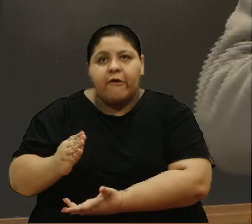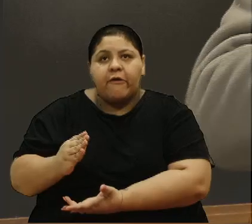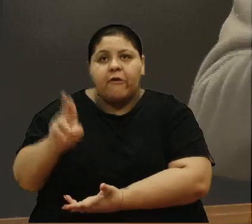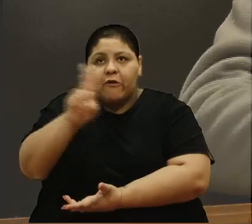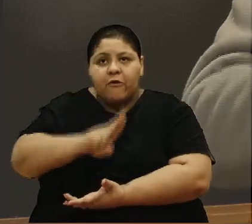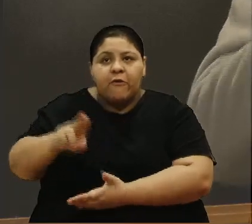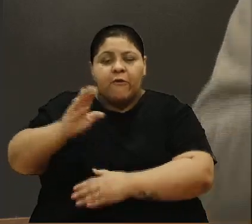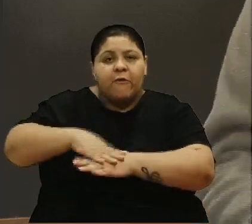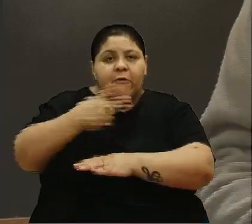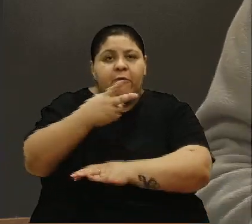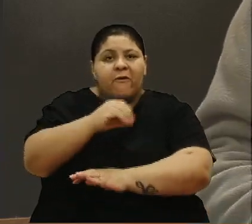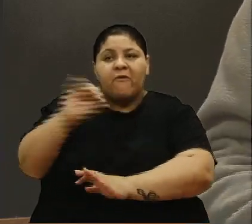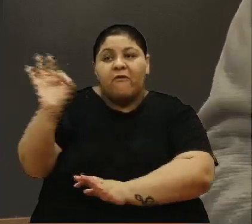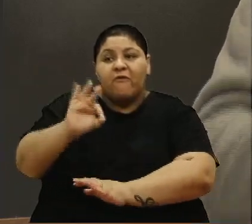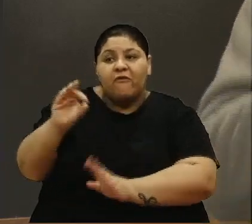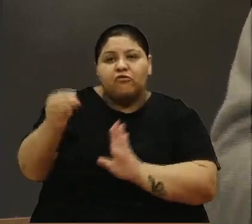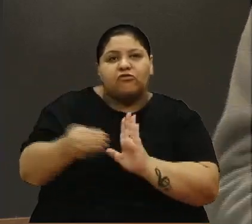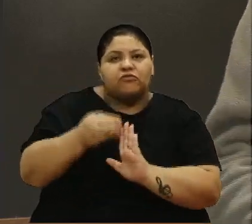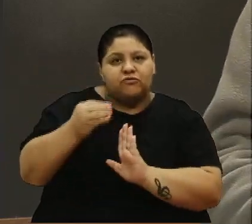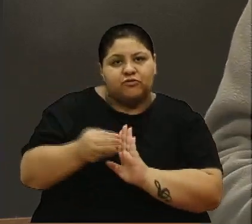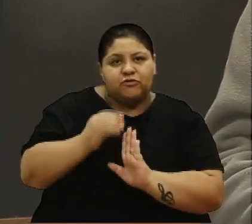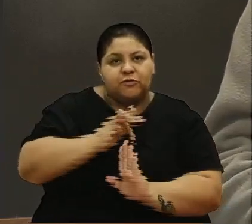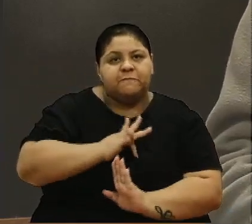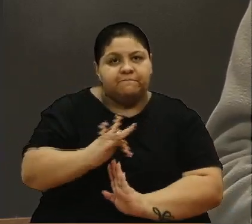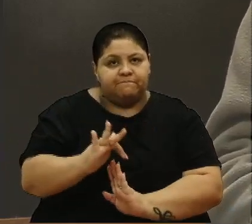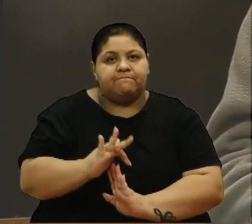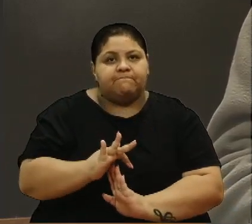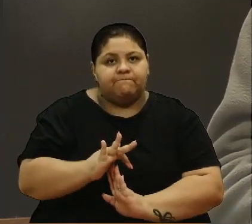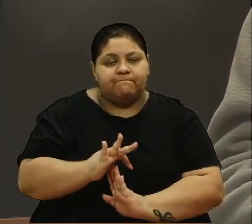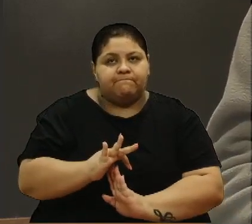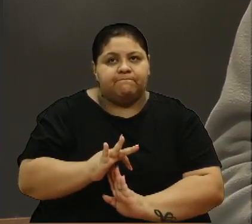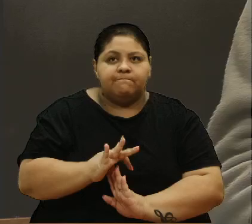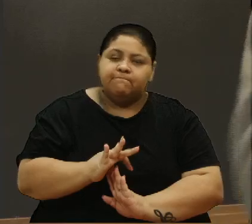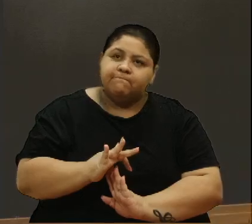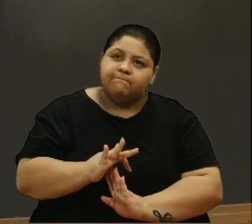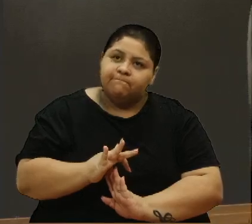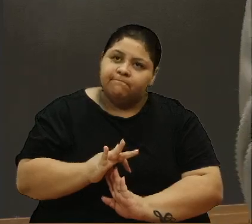mais de 20% do orçamento federal.